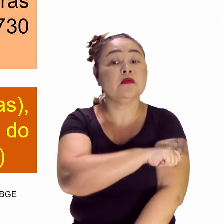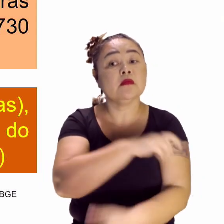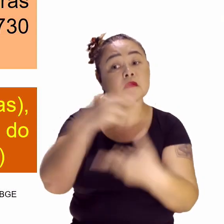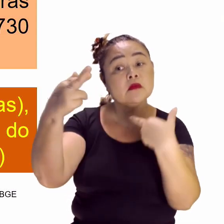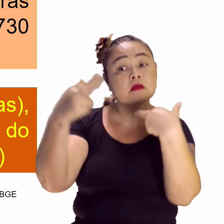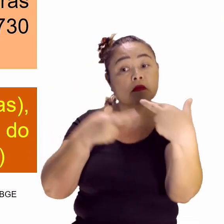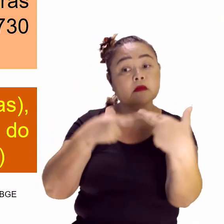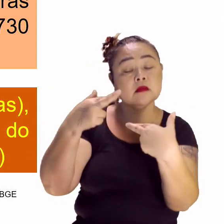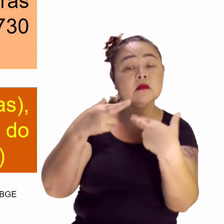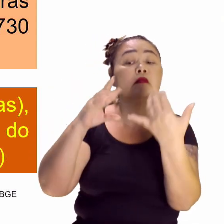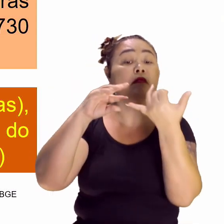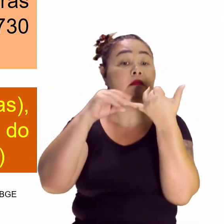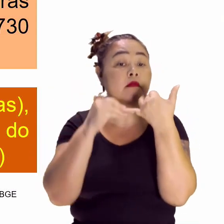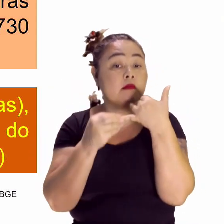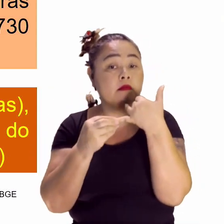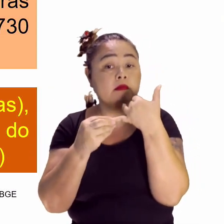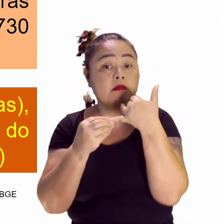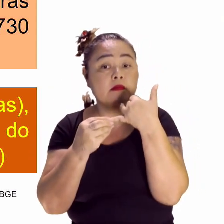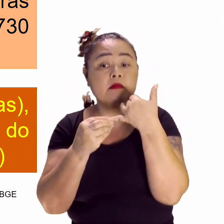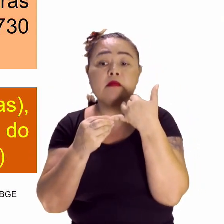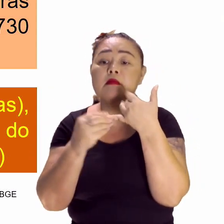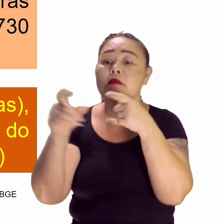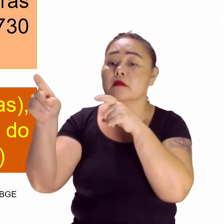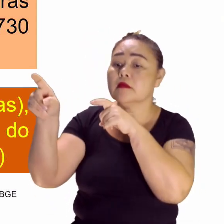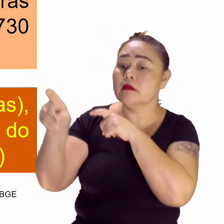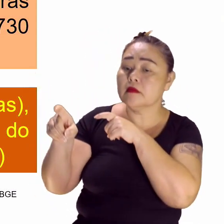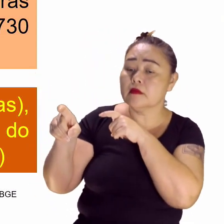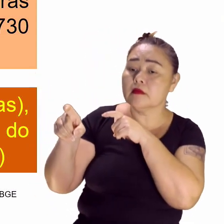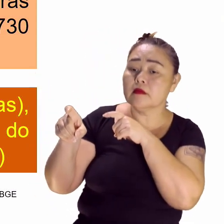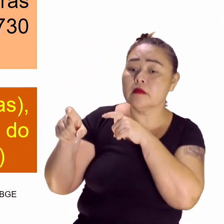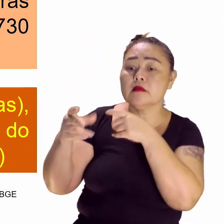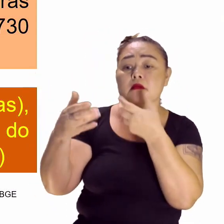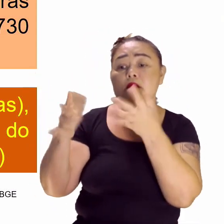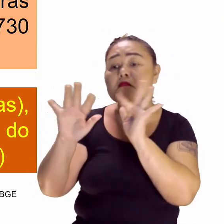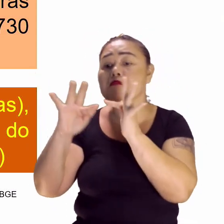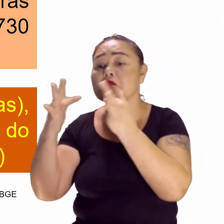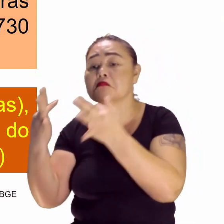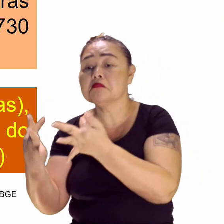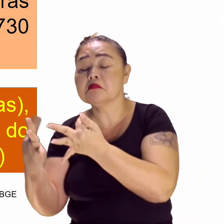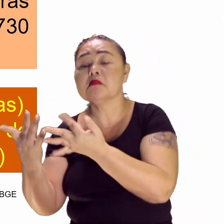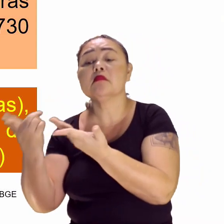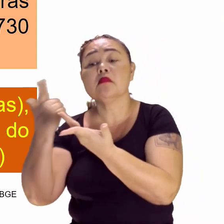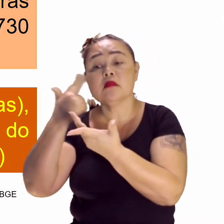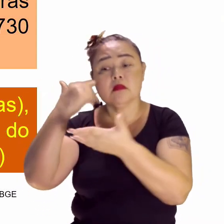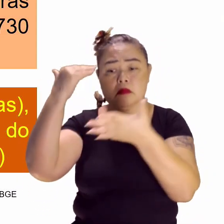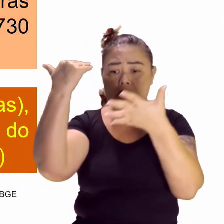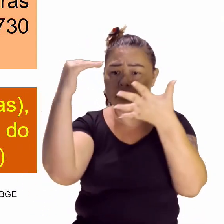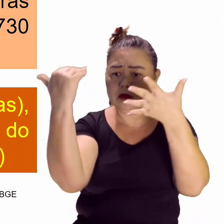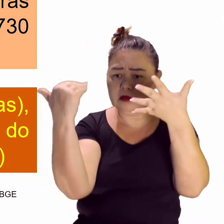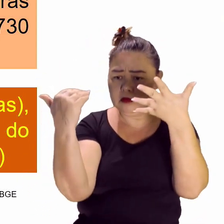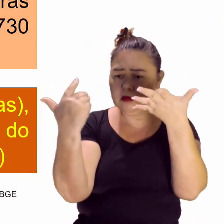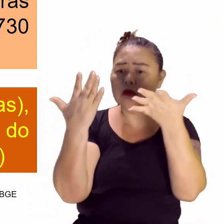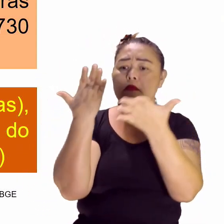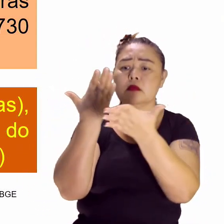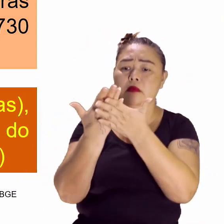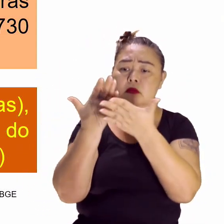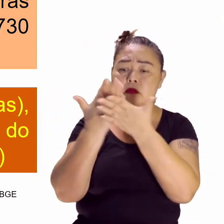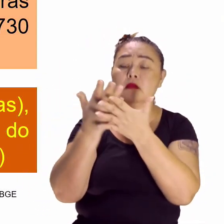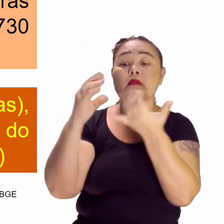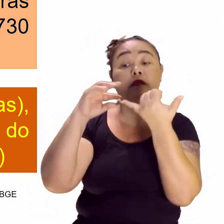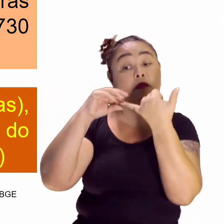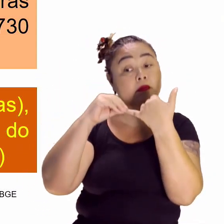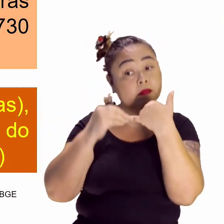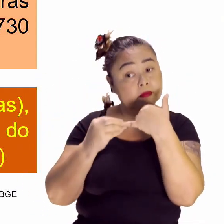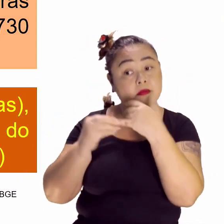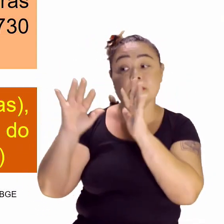relacionar o seguinte ah feijão é obra Negócio ou Agricultura Familiar nós vimos naquela tabela na aula anterior né feijão